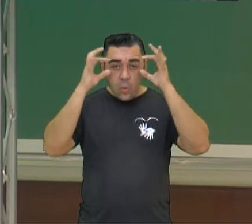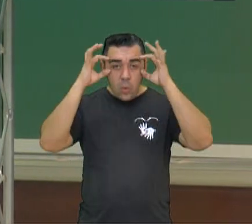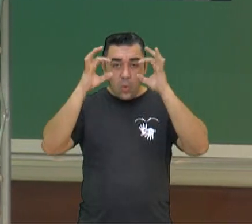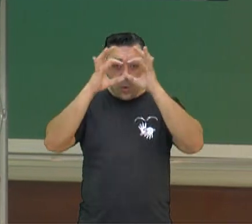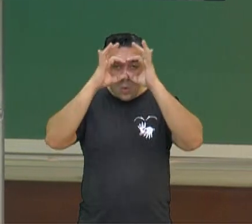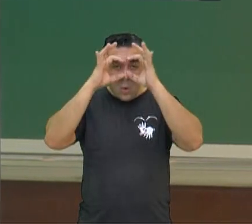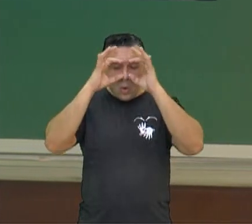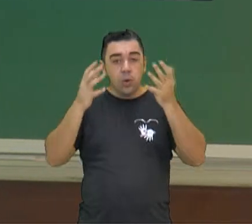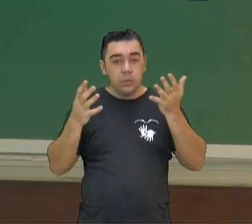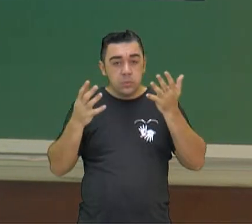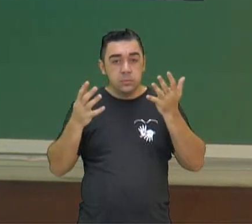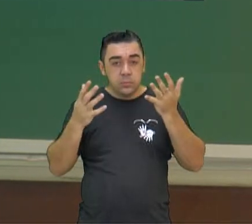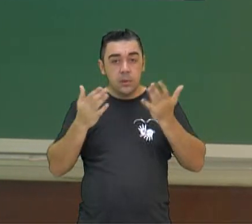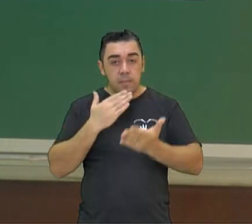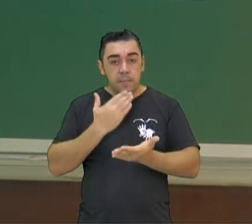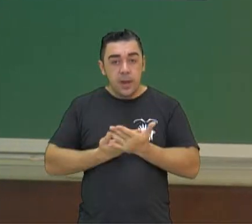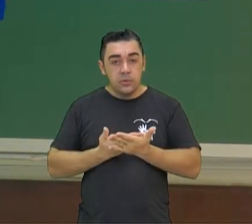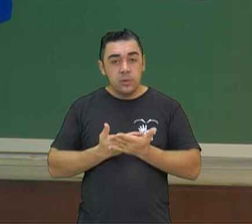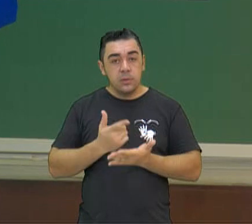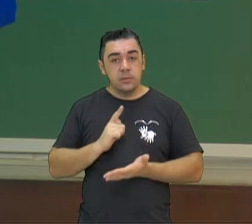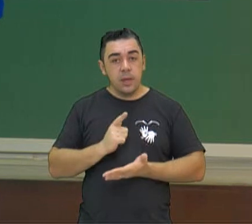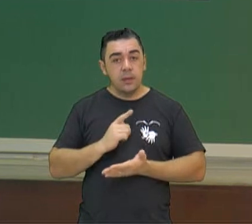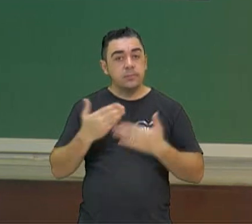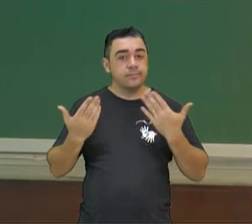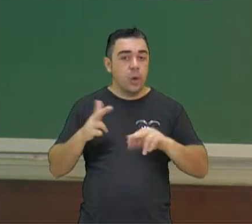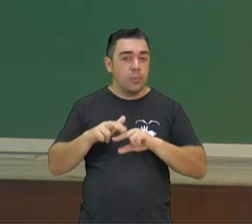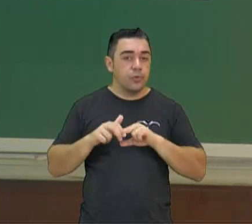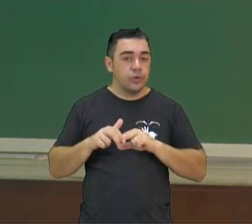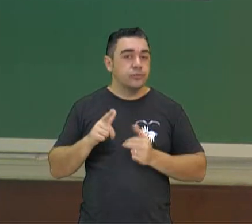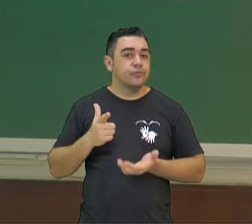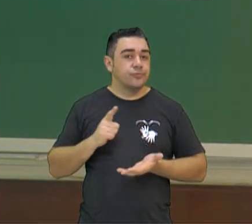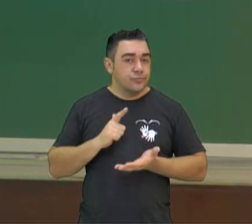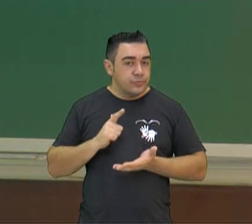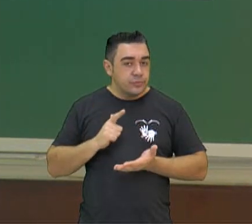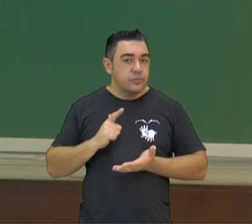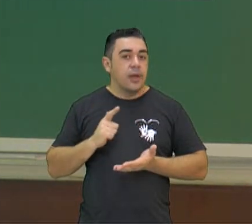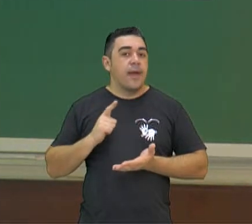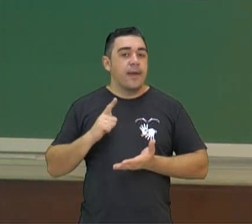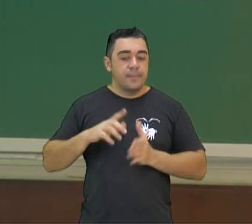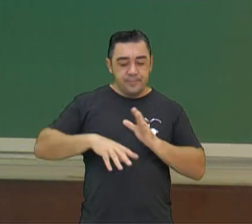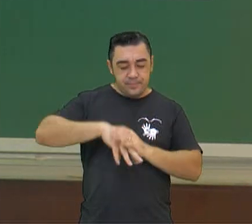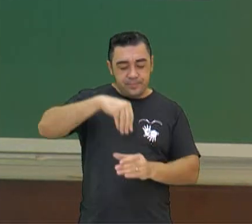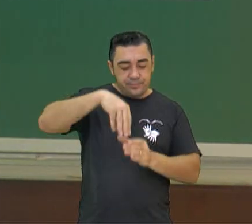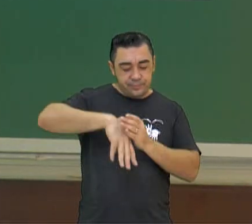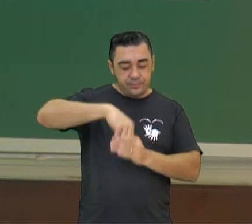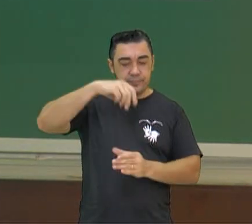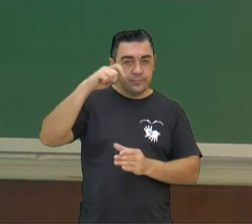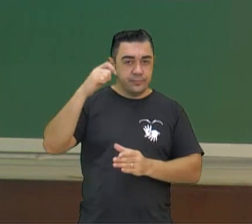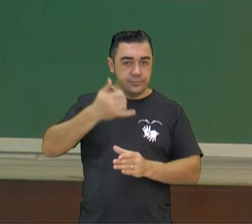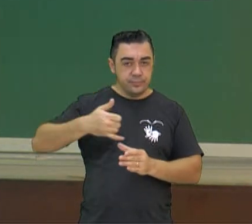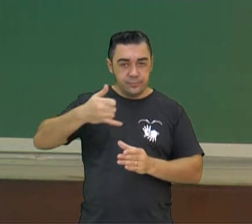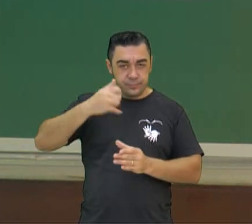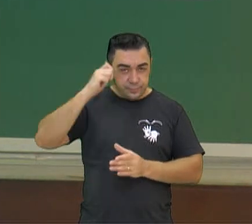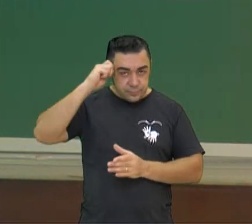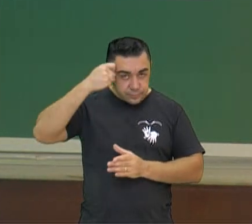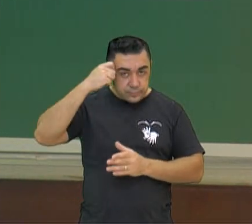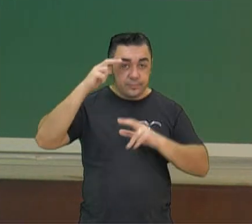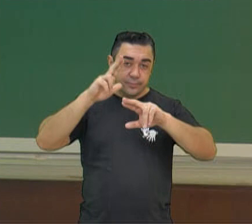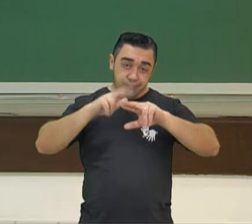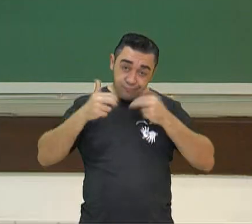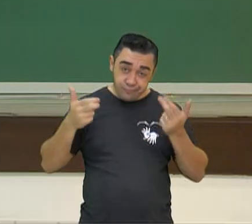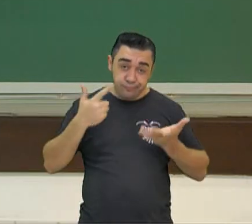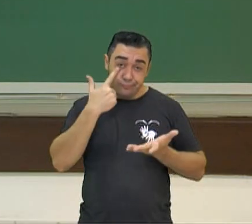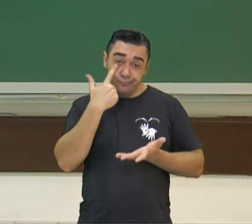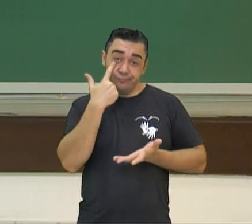Impressionante. Automaticamente, como o petróleo é muito importante, ele desperta a